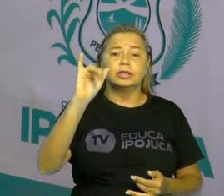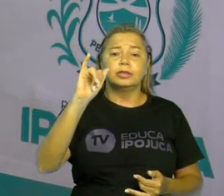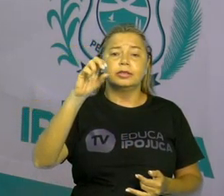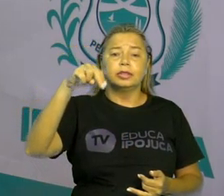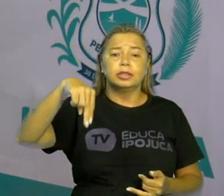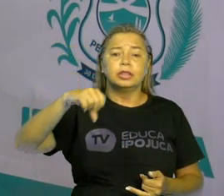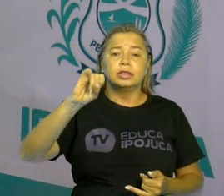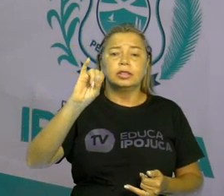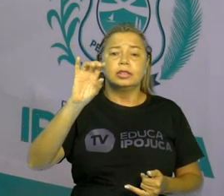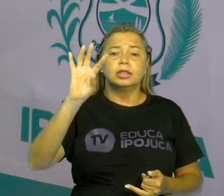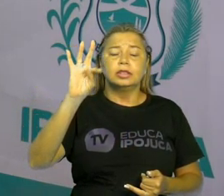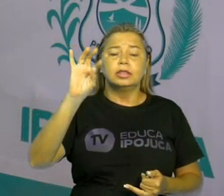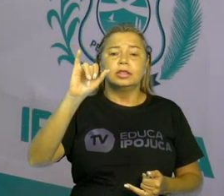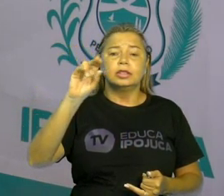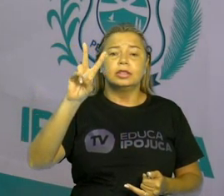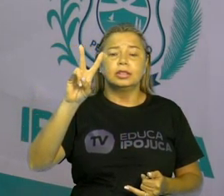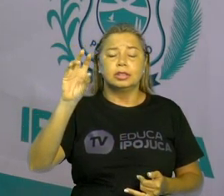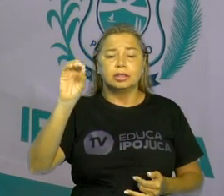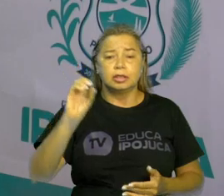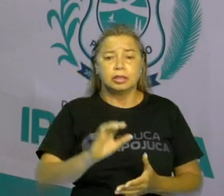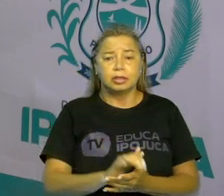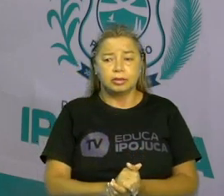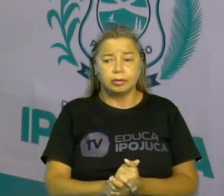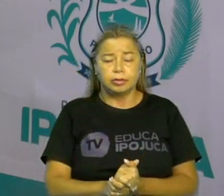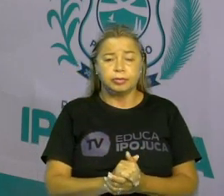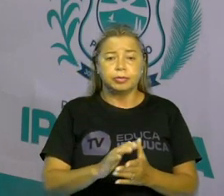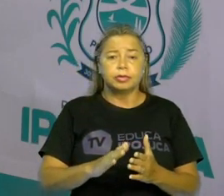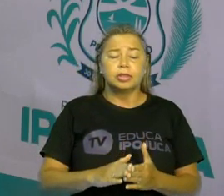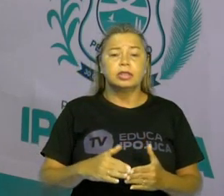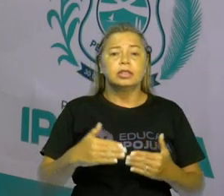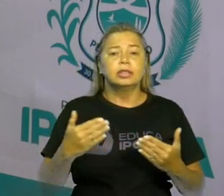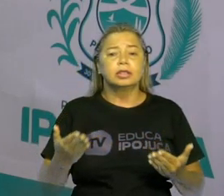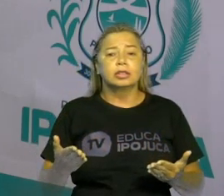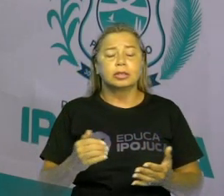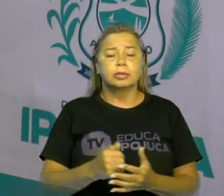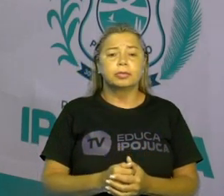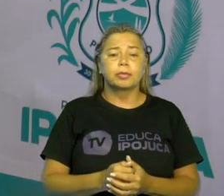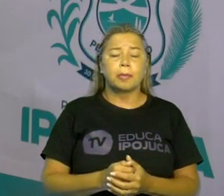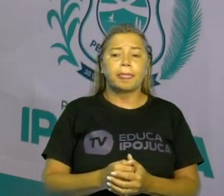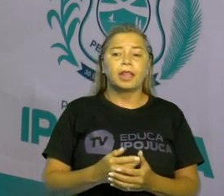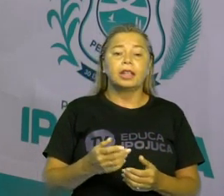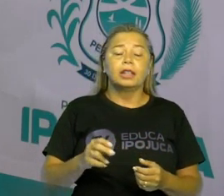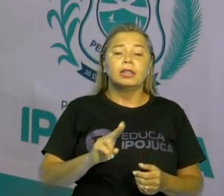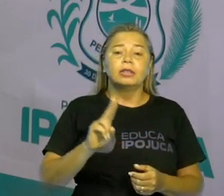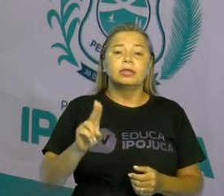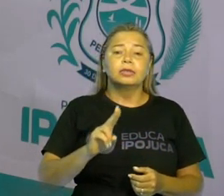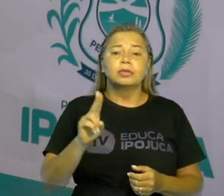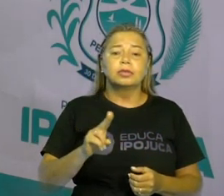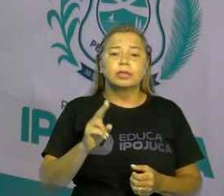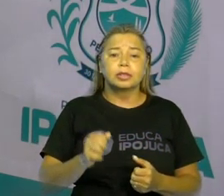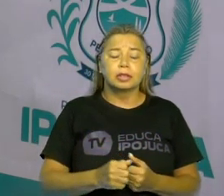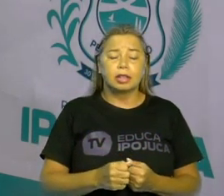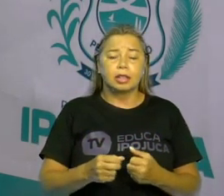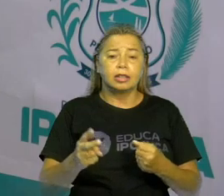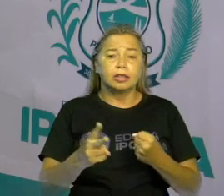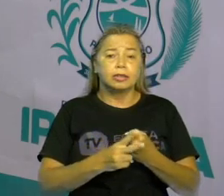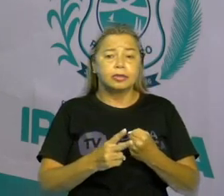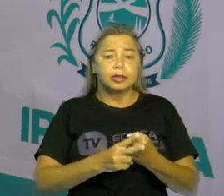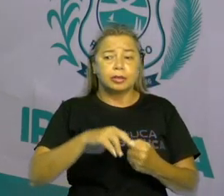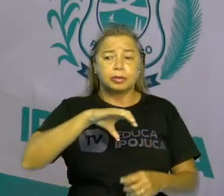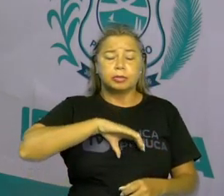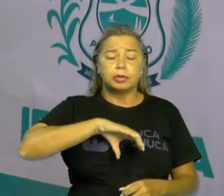está no infinitivo quando ele vem com o tio antes dele Certo em português é quando ele